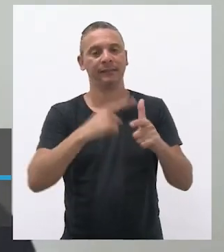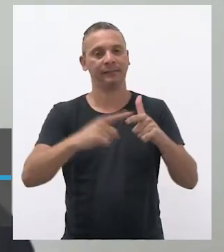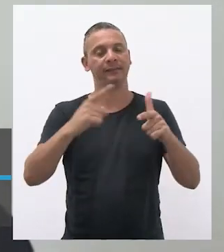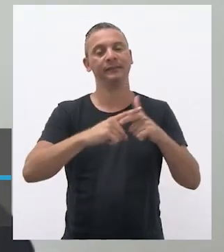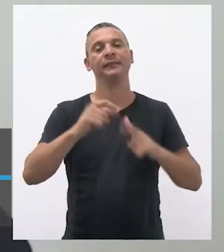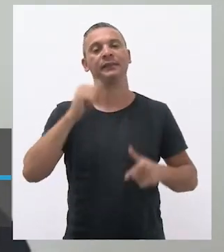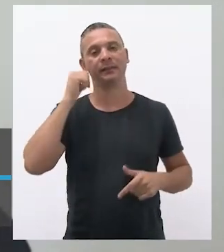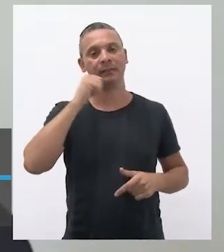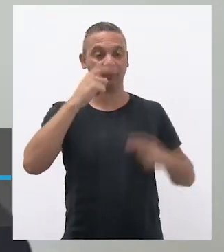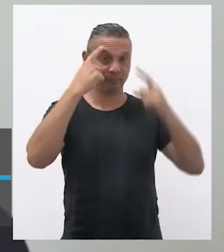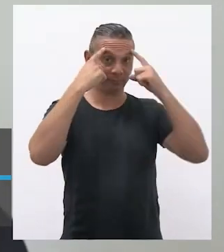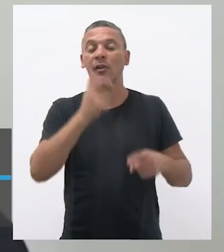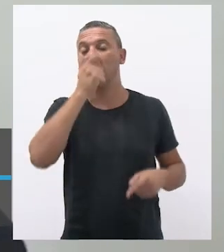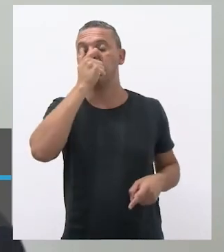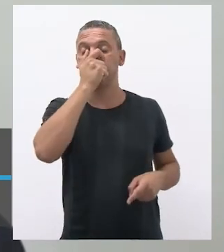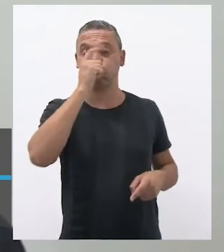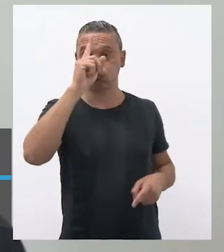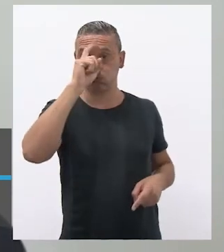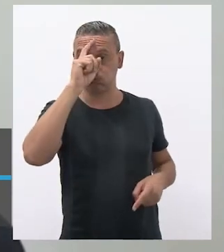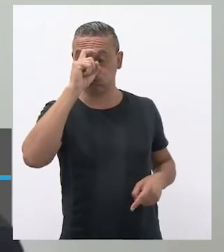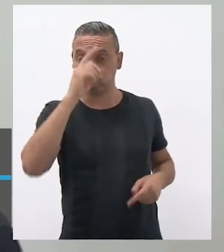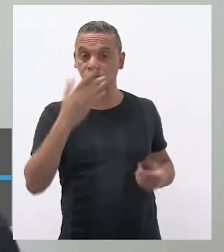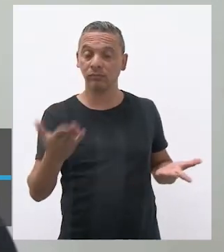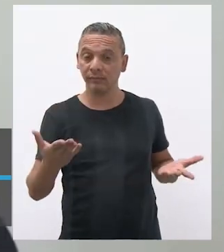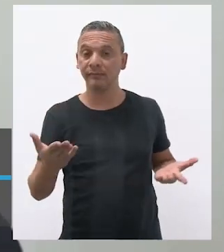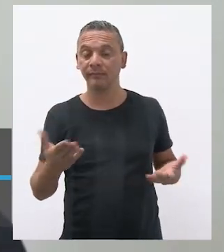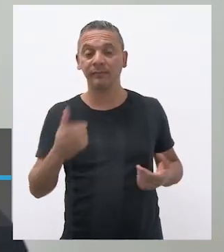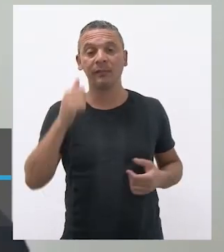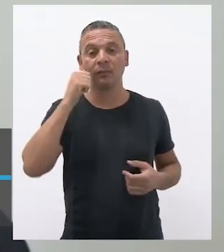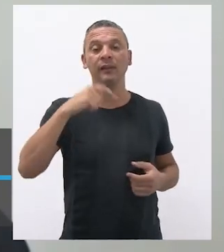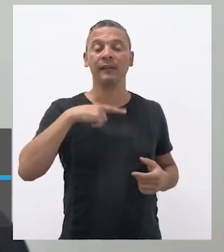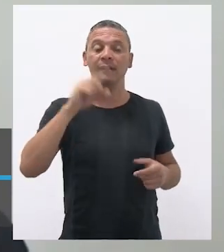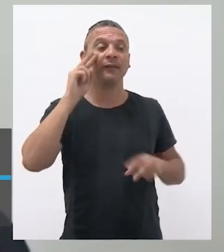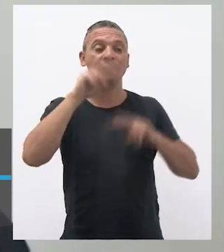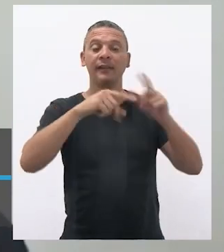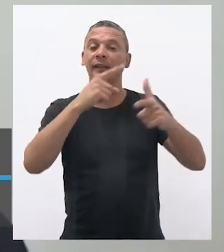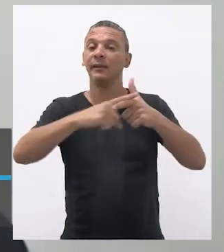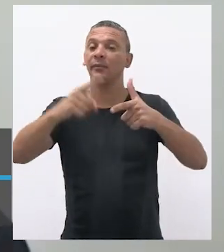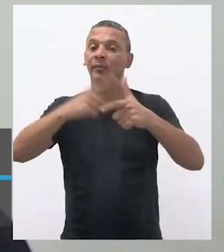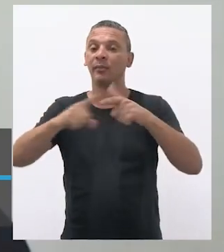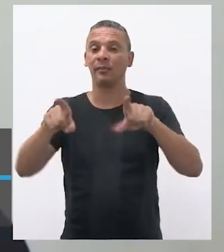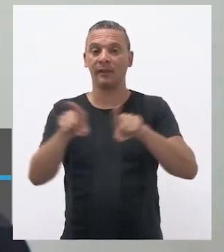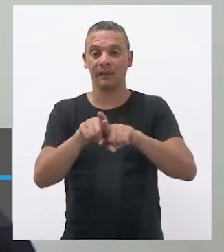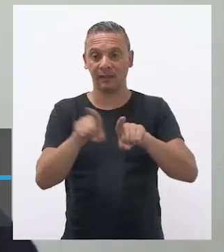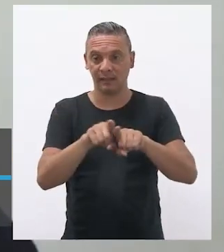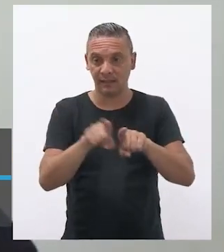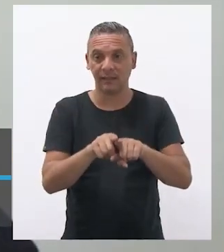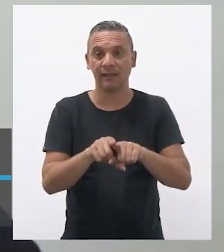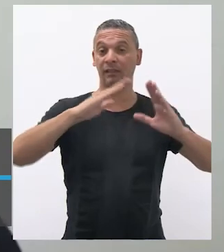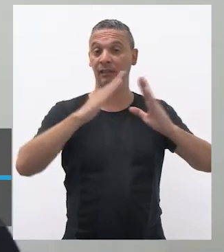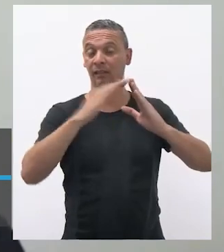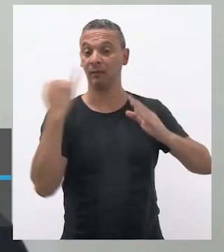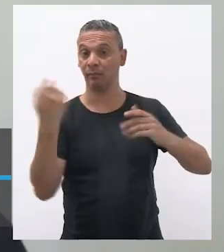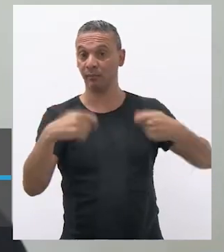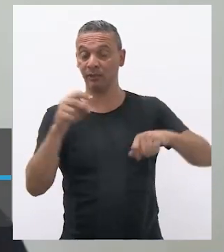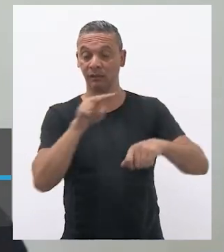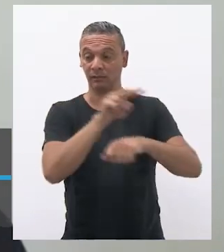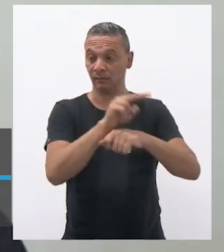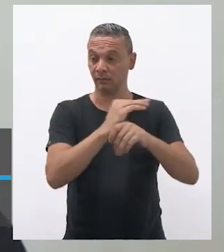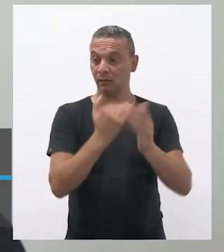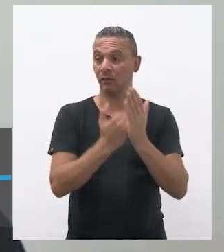Normalmente, esses tratados internacionais, eles acabam reconhecendo direitos que são considerados num